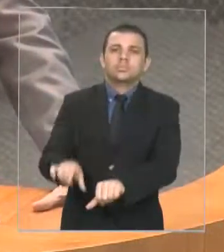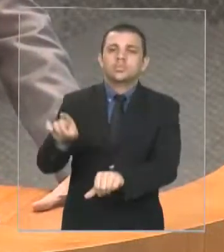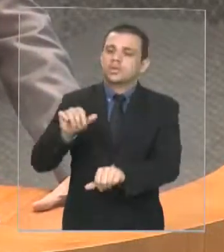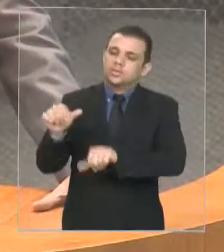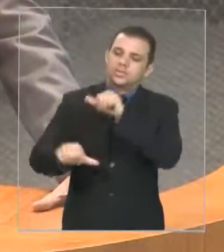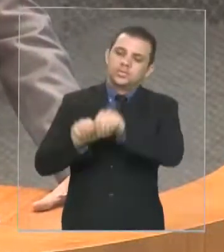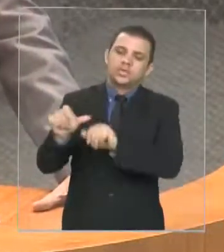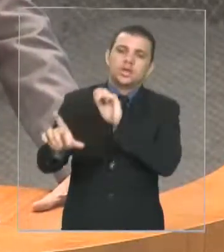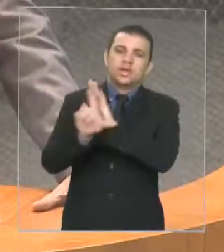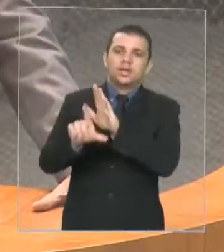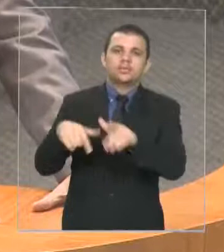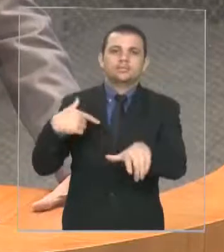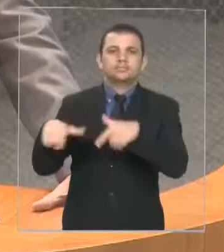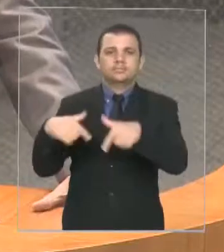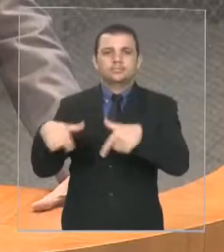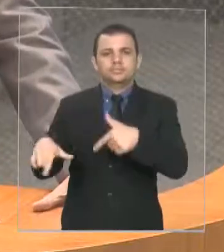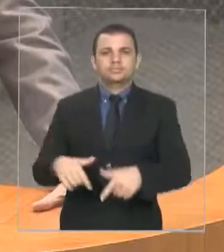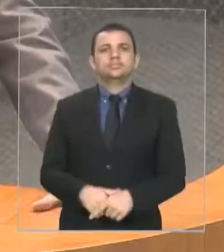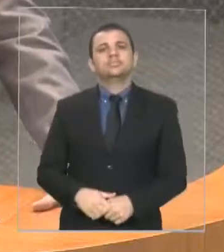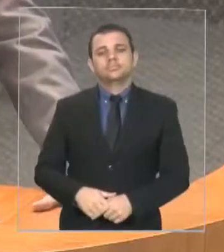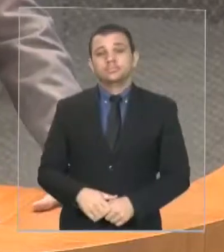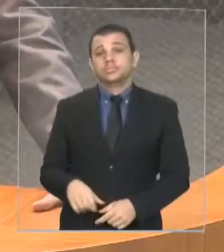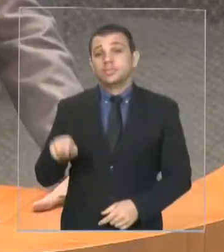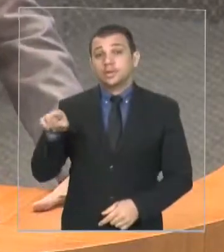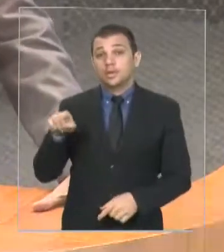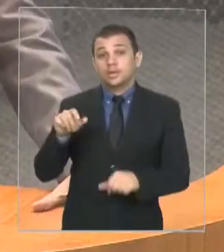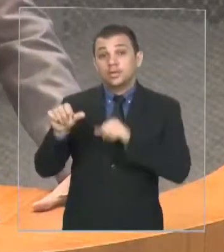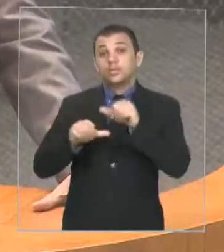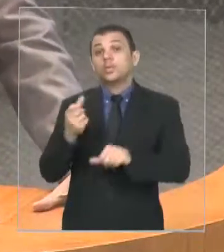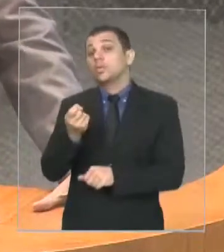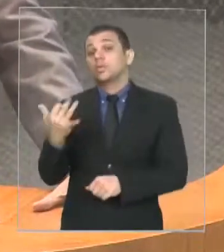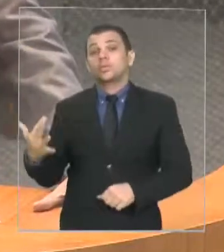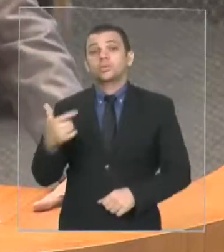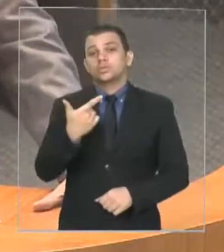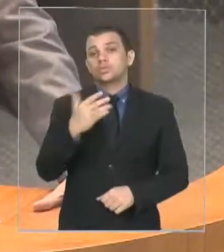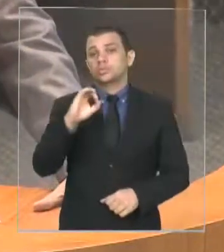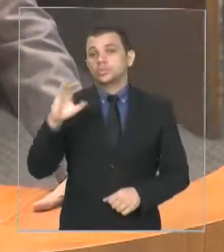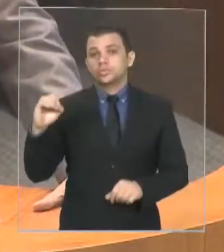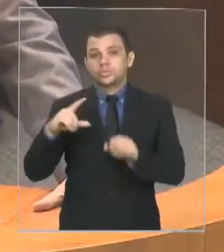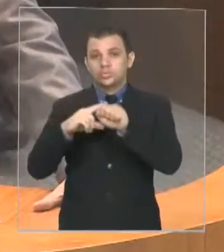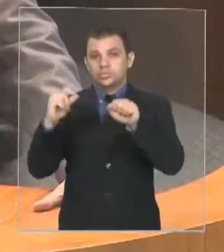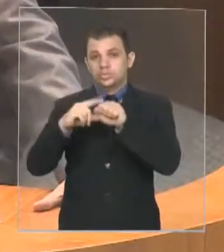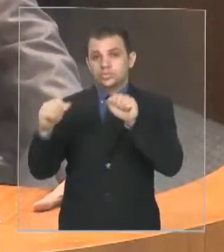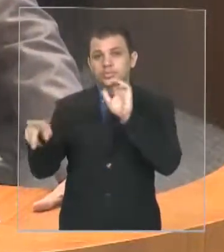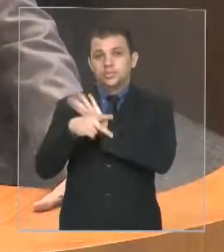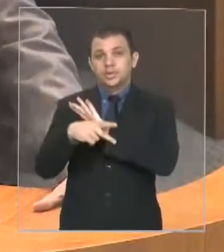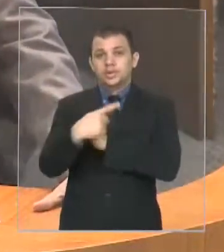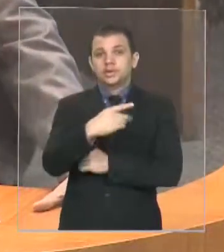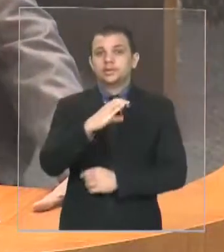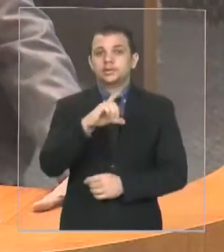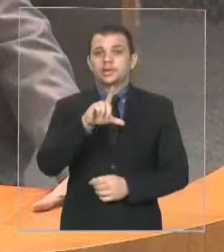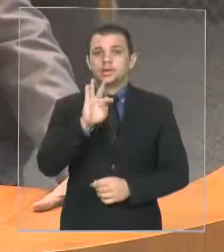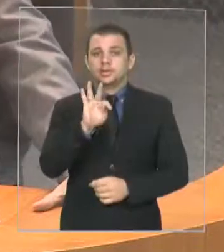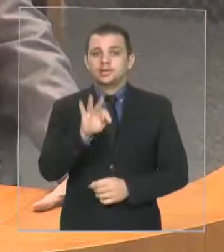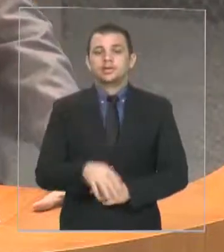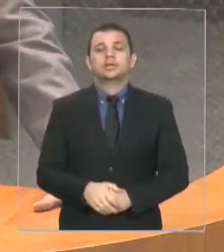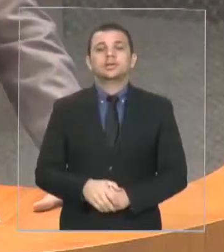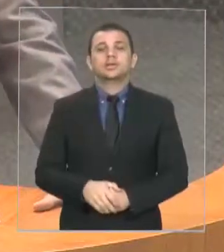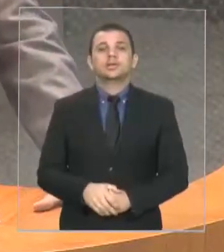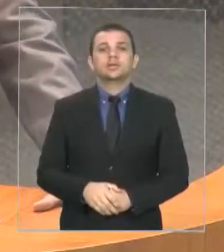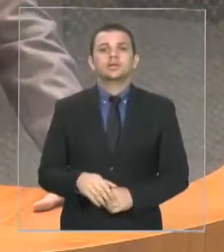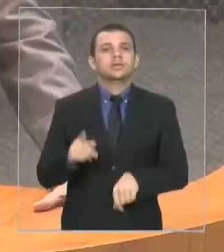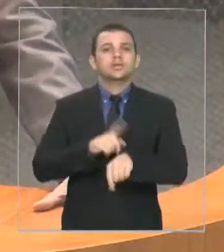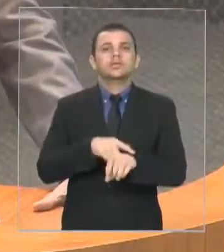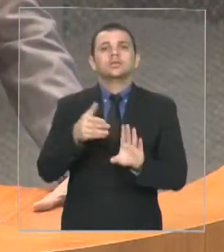reforma trabalhista, alterando 200 artigos da CLT em menos de